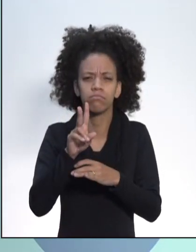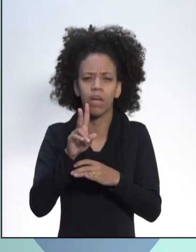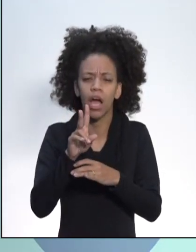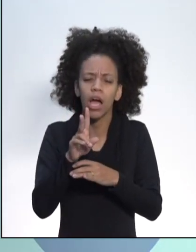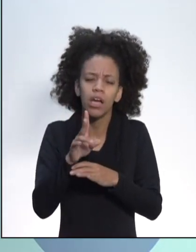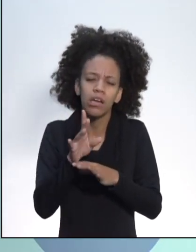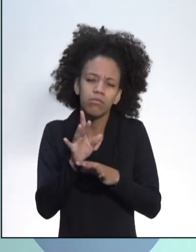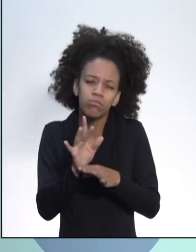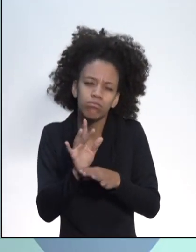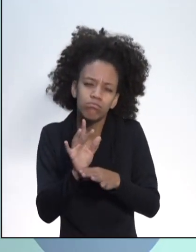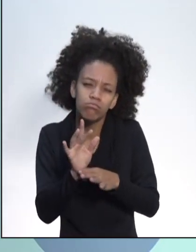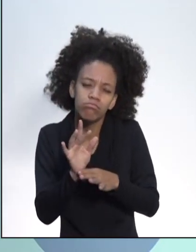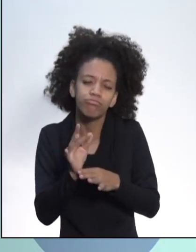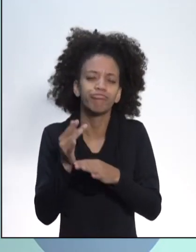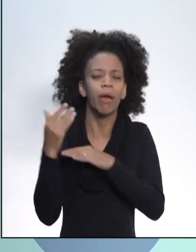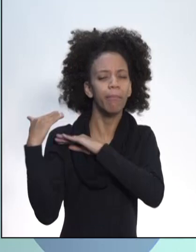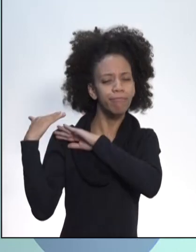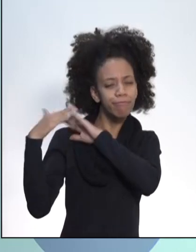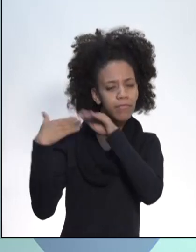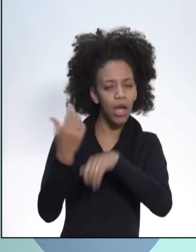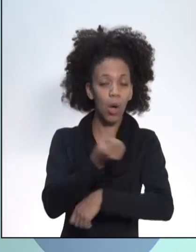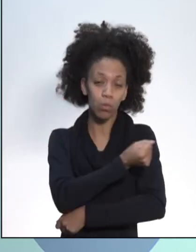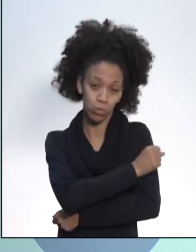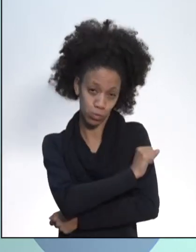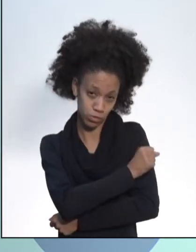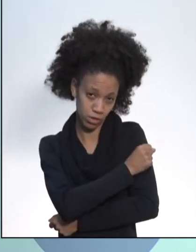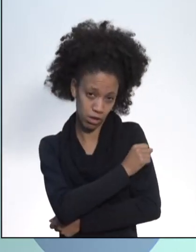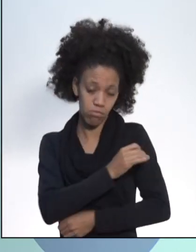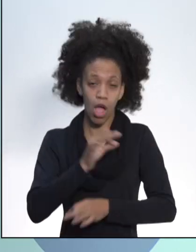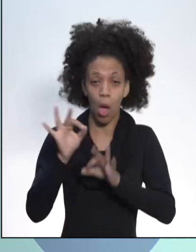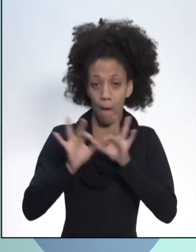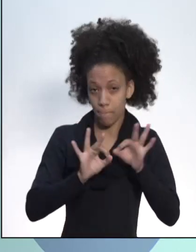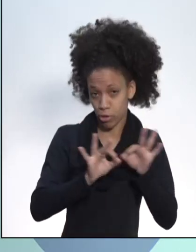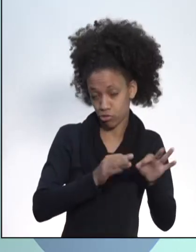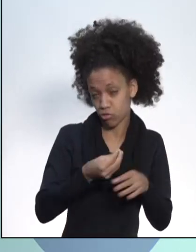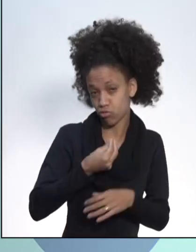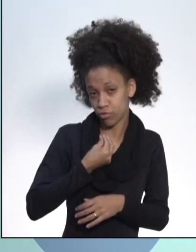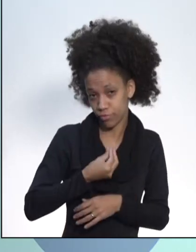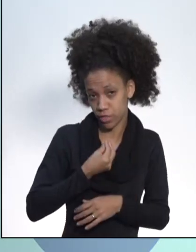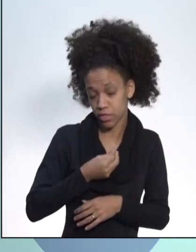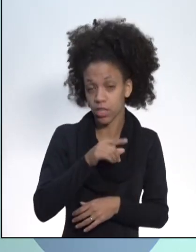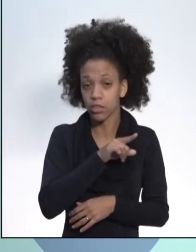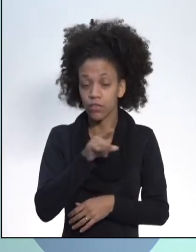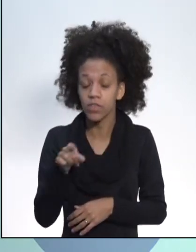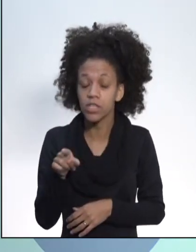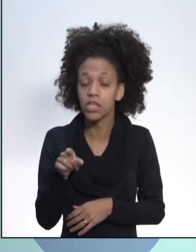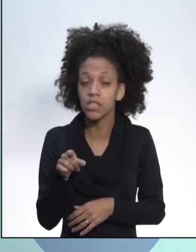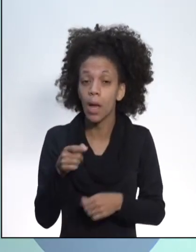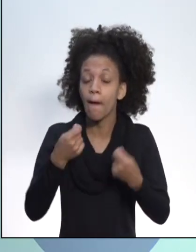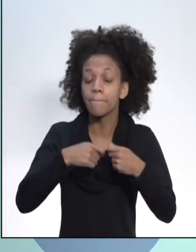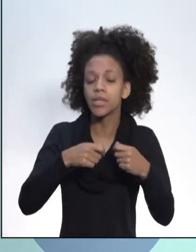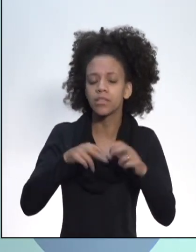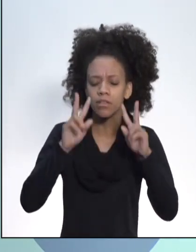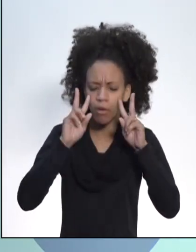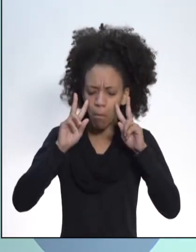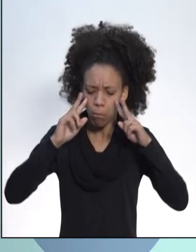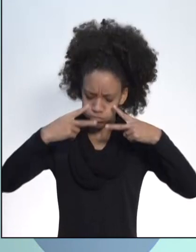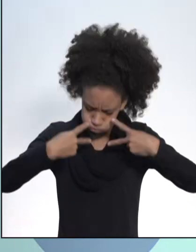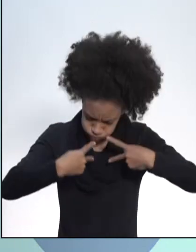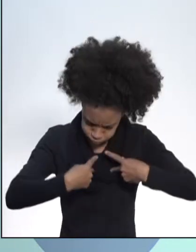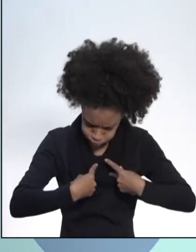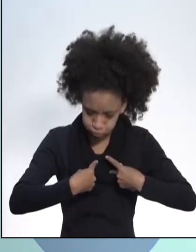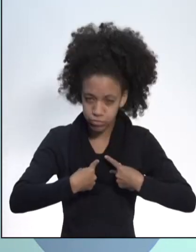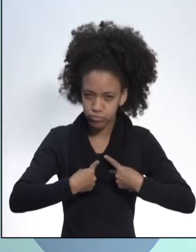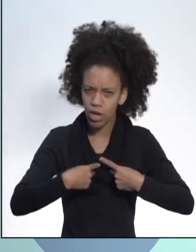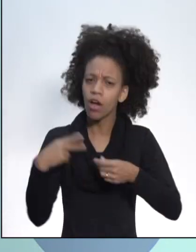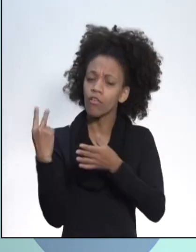aula, que foi dada no 8º ano, sobre projeto de vida, e que vocês tinham que olhar para vocês. A gente vai